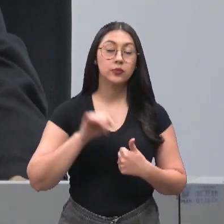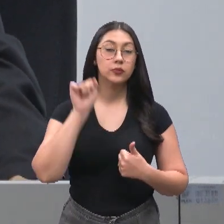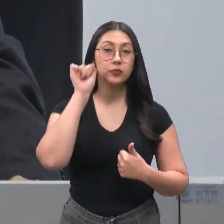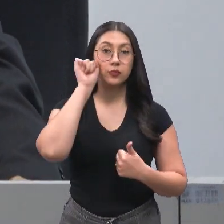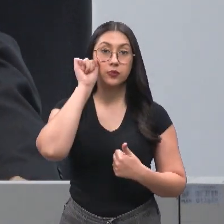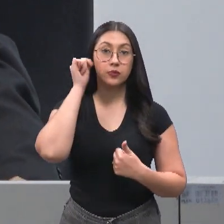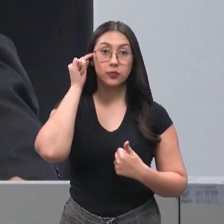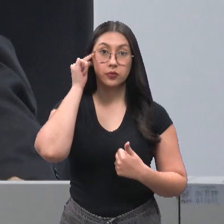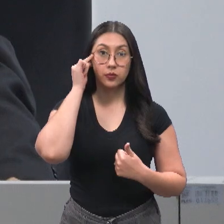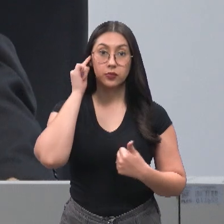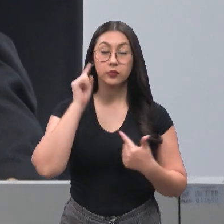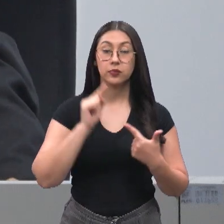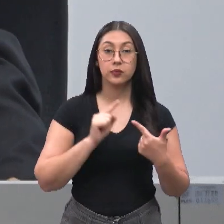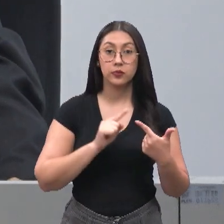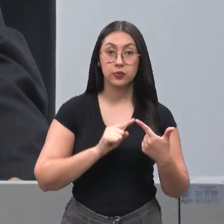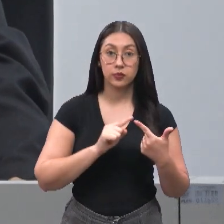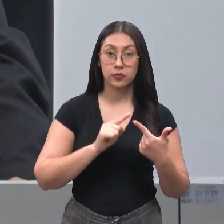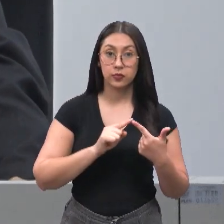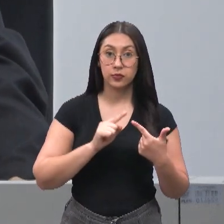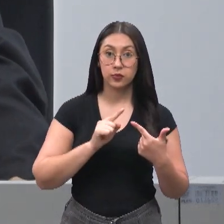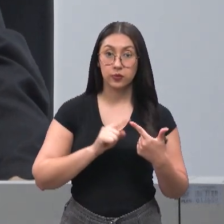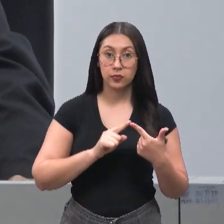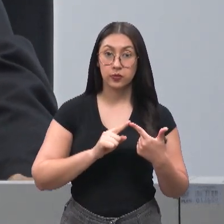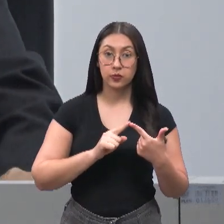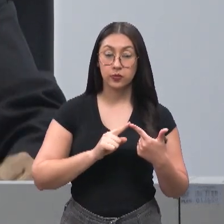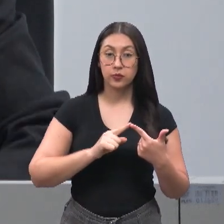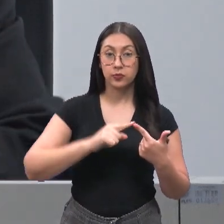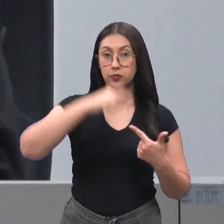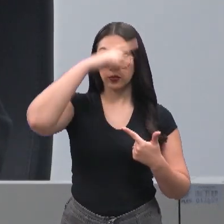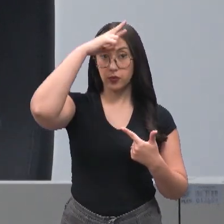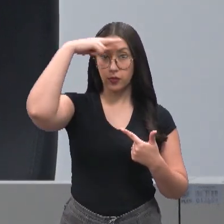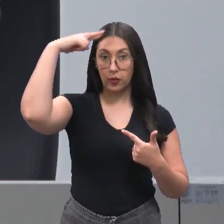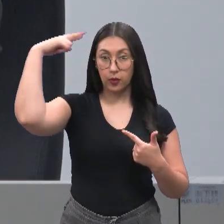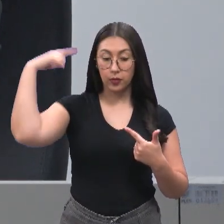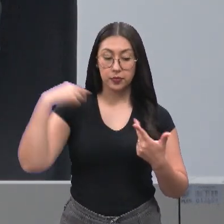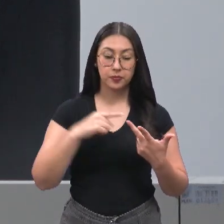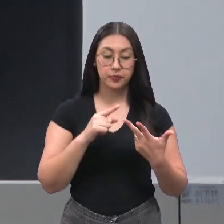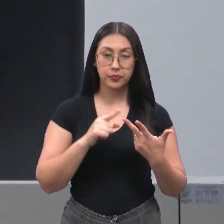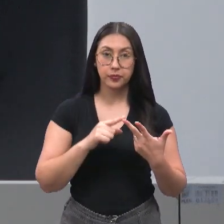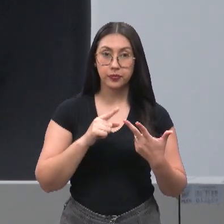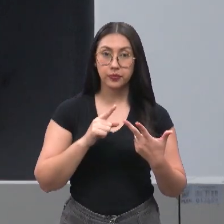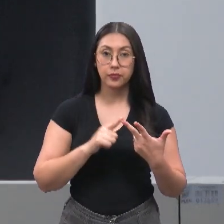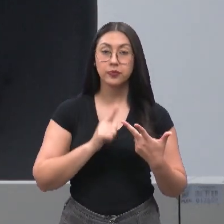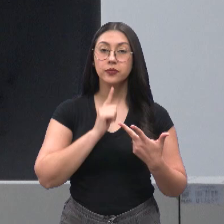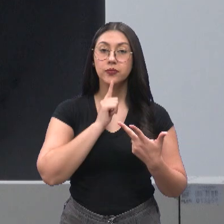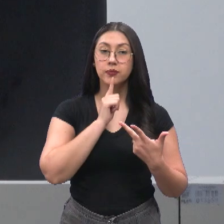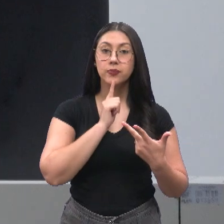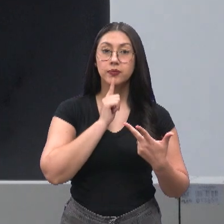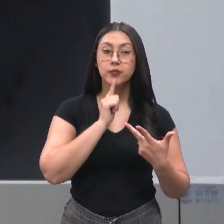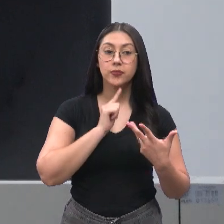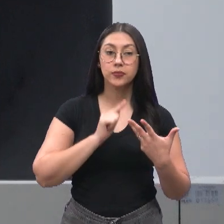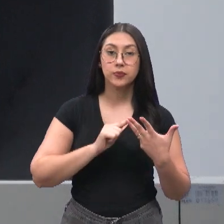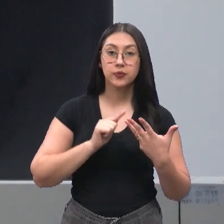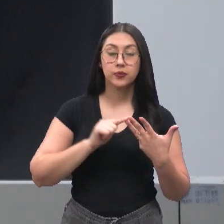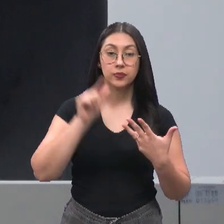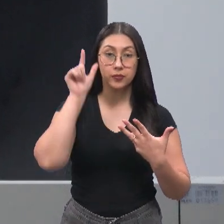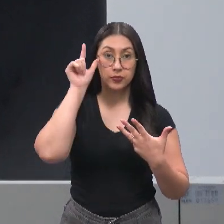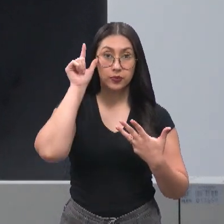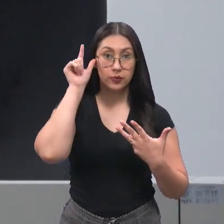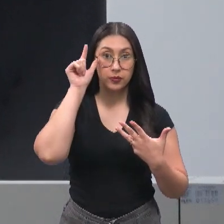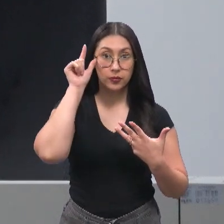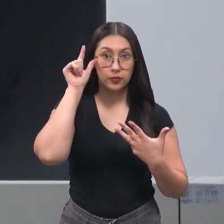Naomi, vereador Roberto Chagas, vereador Sérgio Camargo, vereador Lino Bispo,